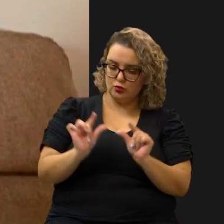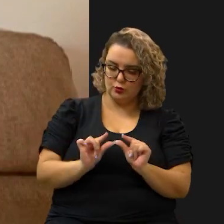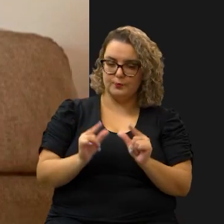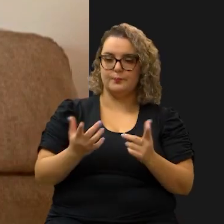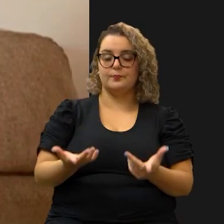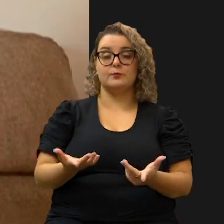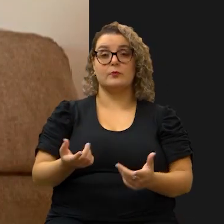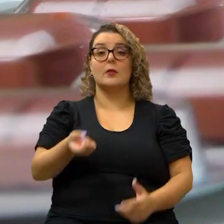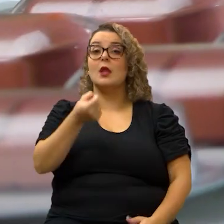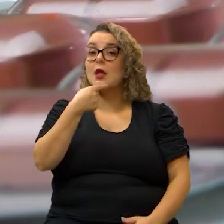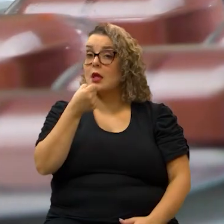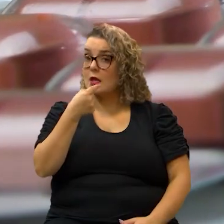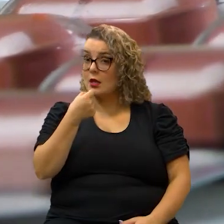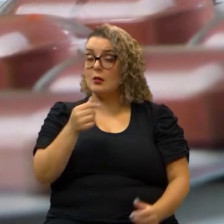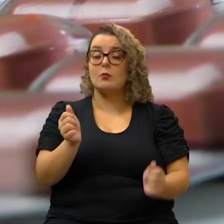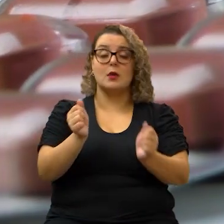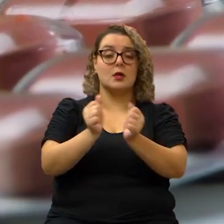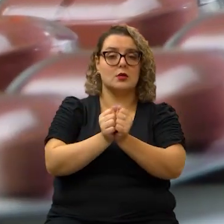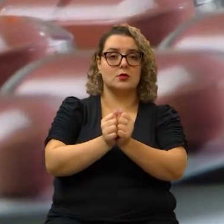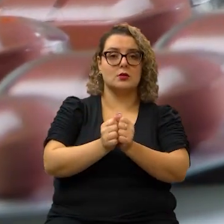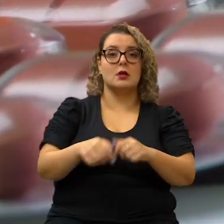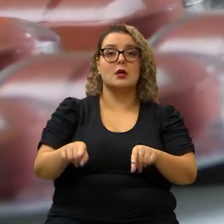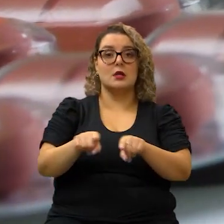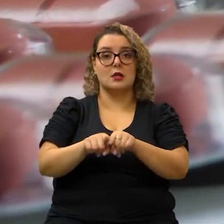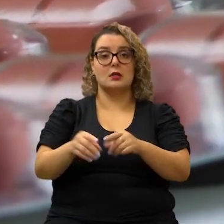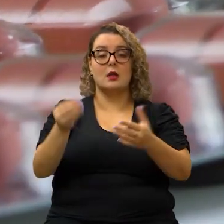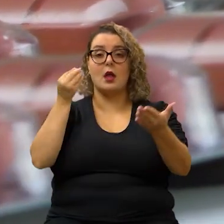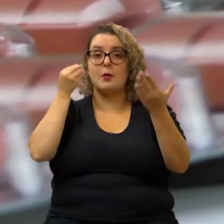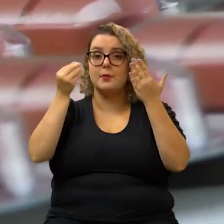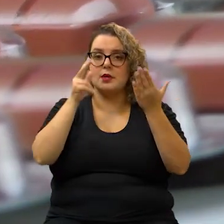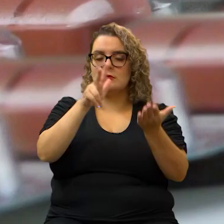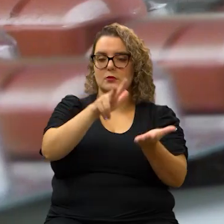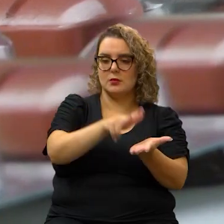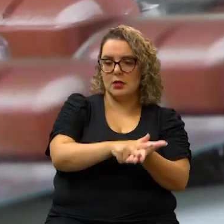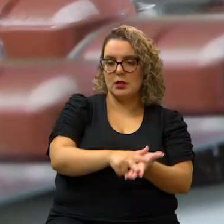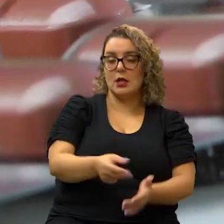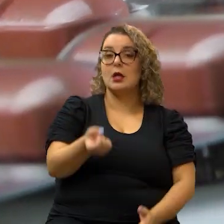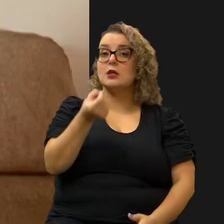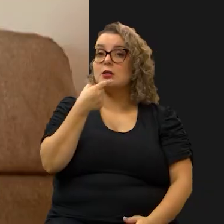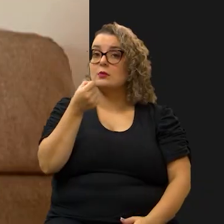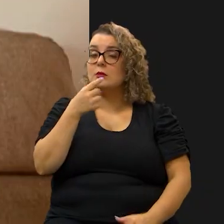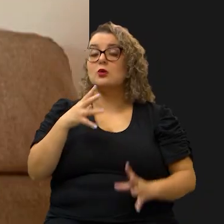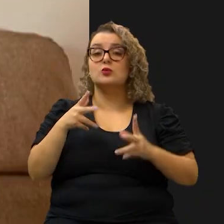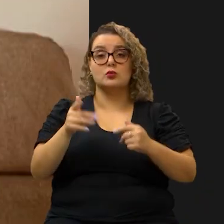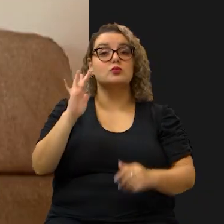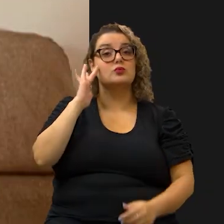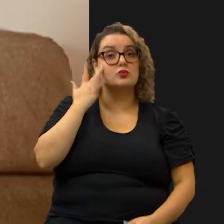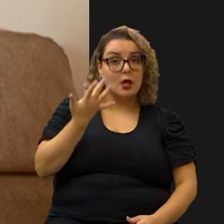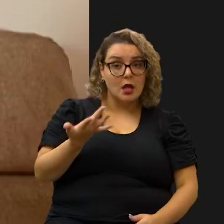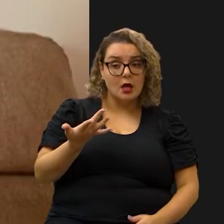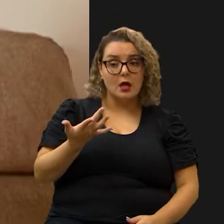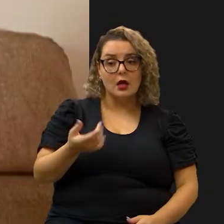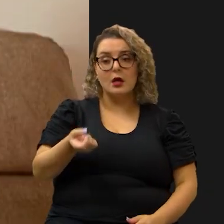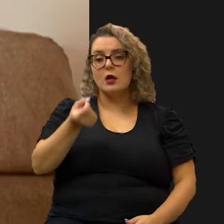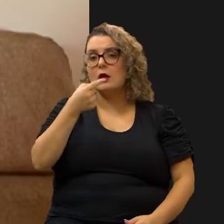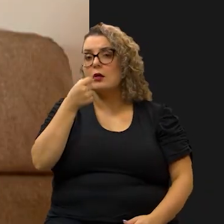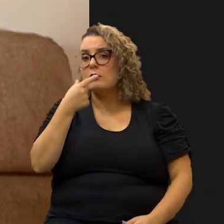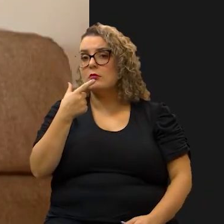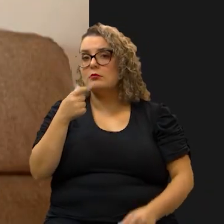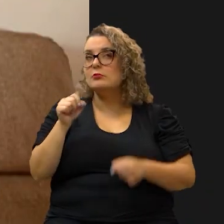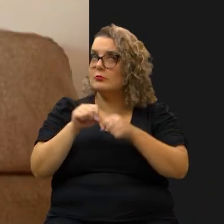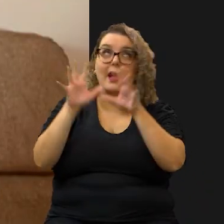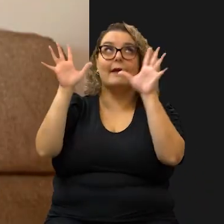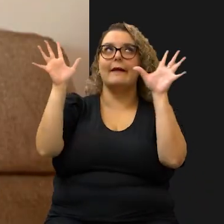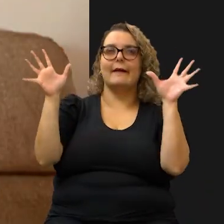desses pacientes, e a medicação junto e a psicoterapia. Então, a medicação, todo mundo acha que assim, né, toma